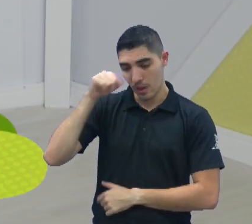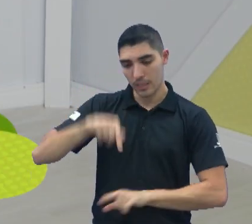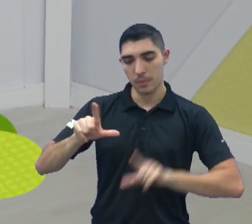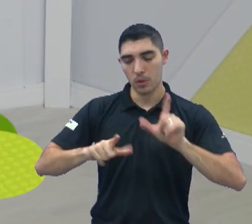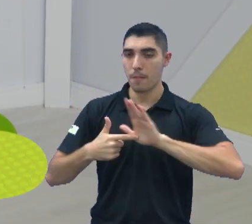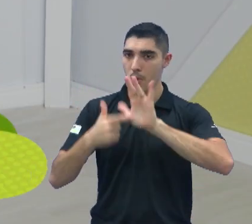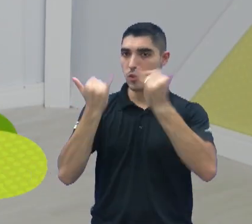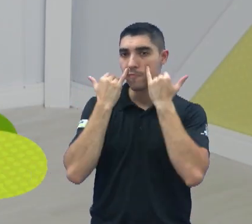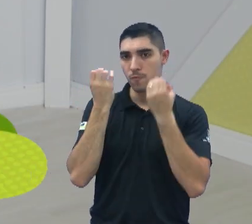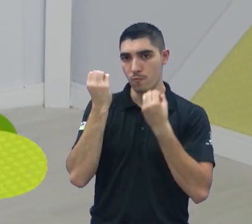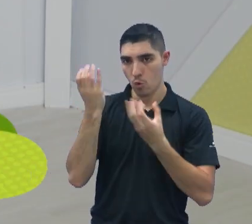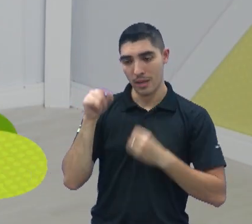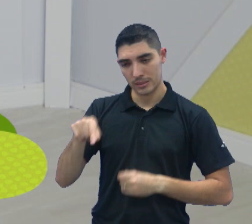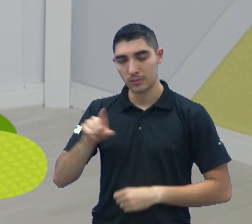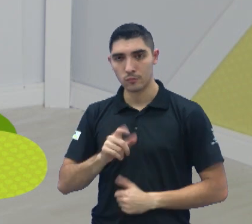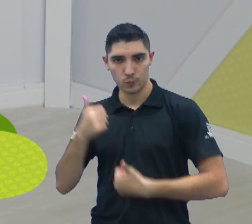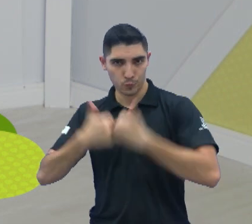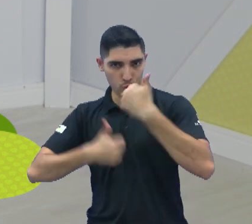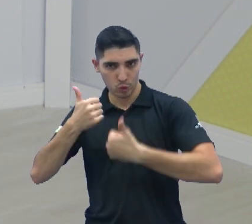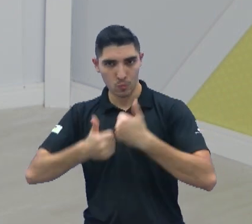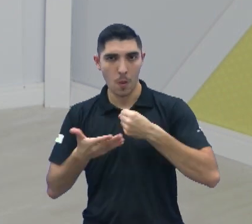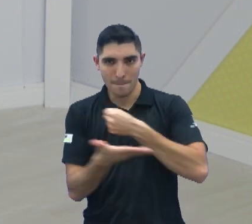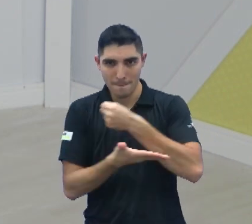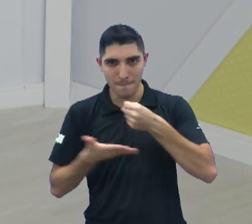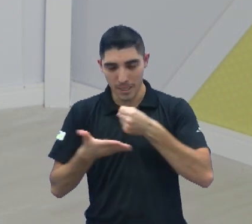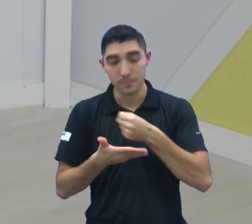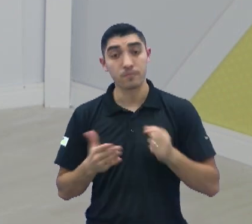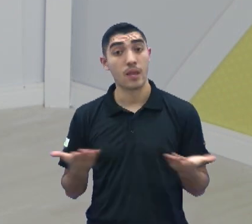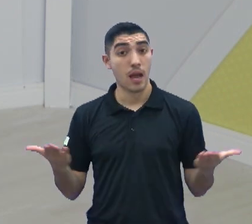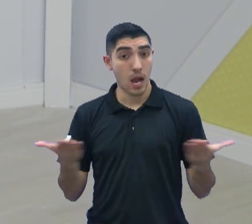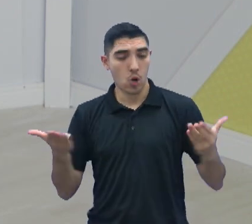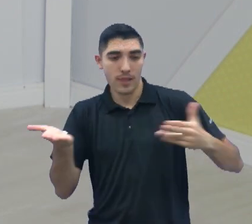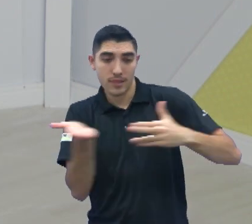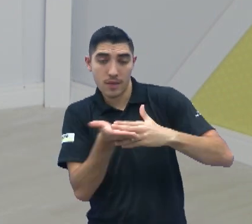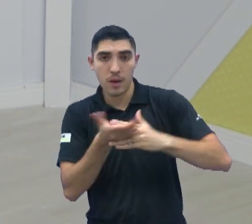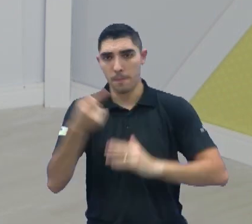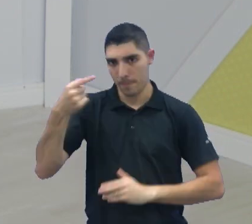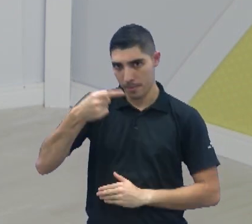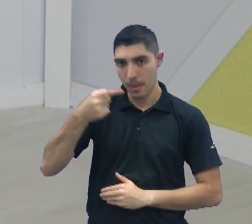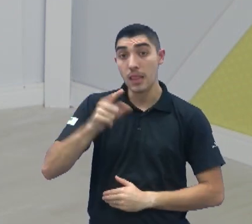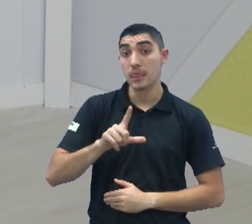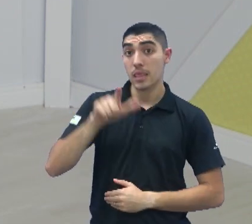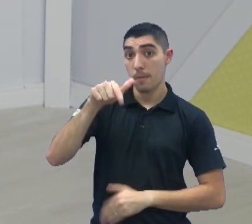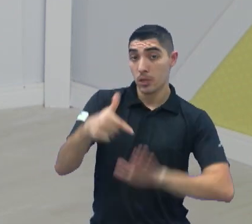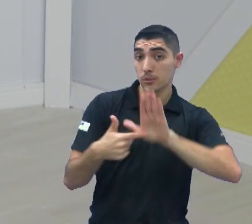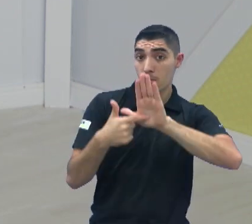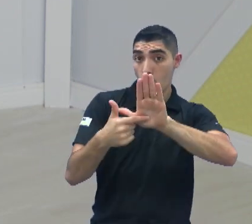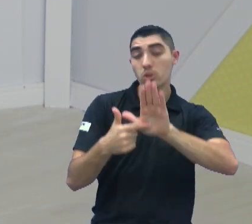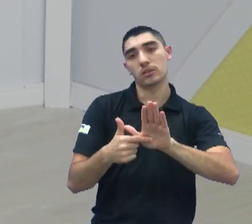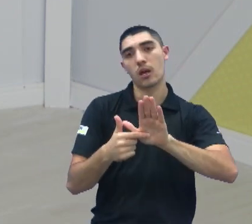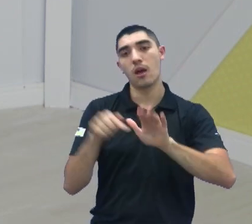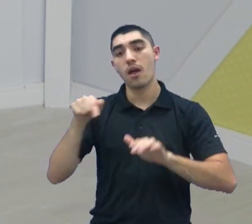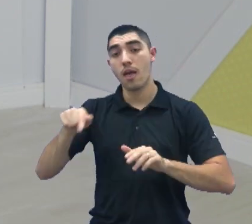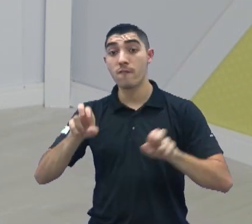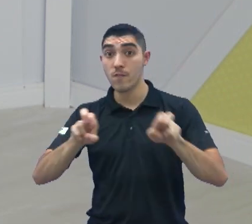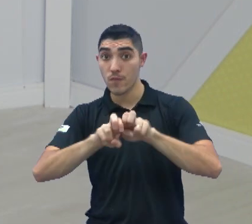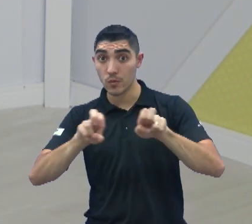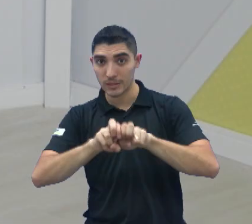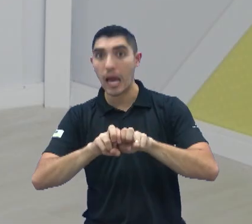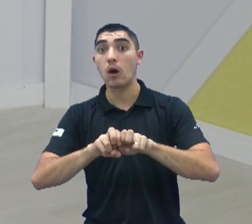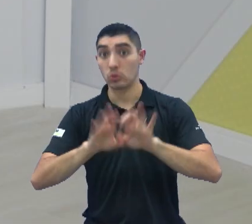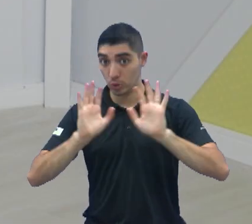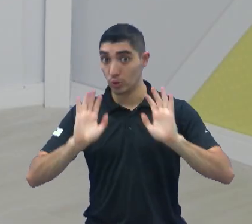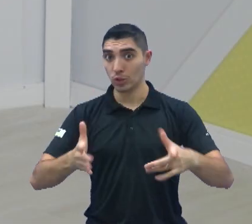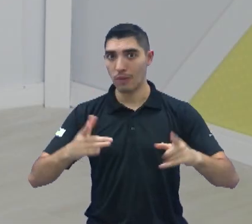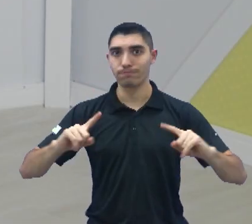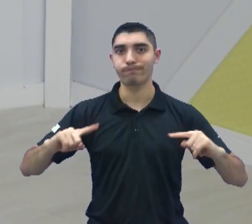Esporte das categorias de base da nossa Águia do Vale. A gente vai para o primeiro intervalo do dia. Na volta, informações do futsal. Teve decisão